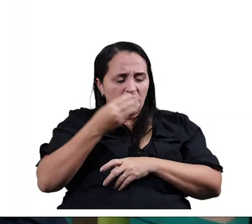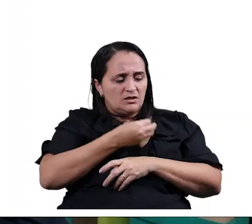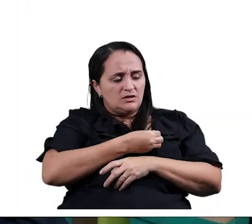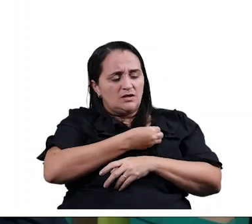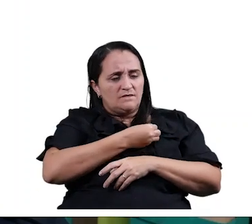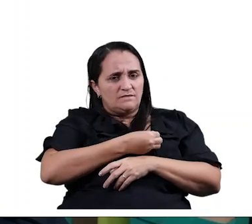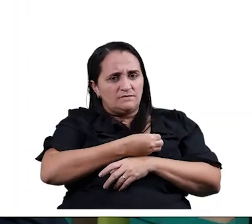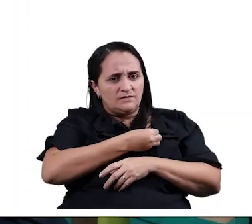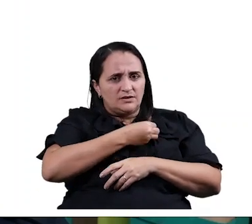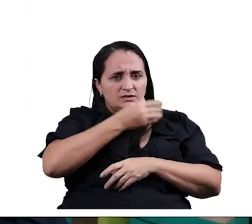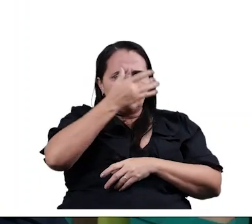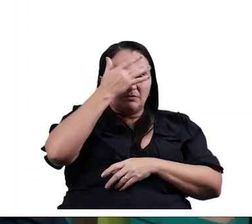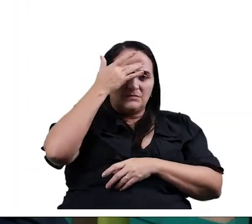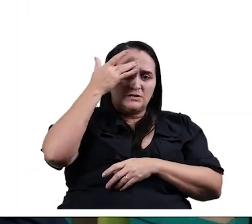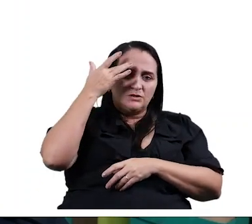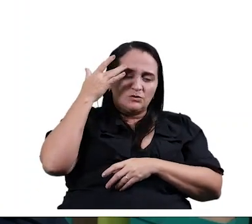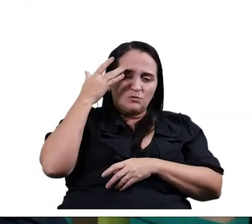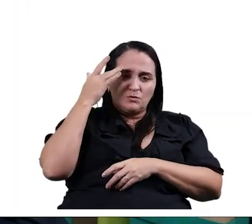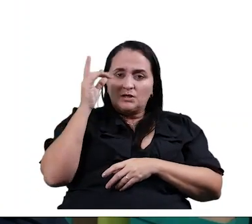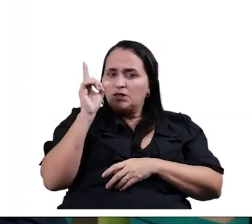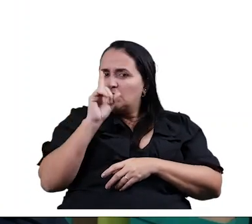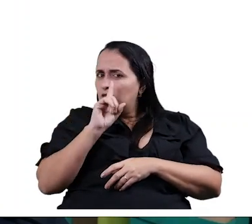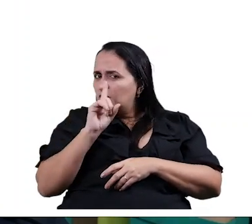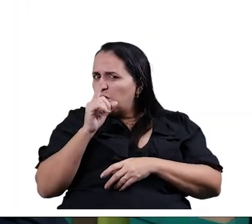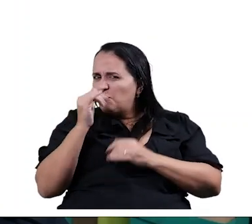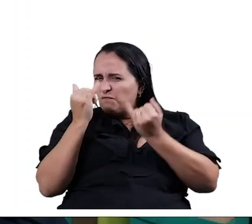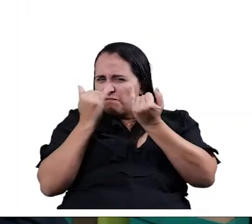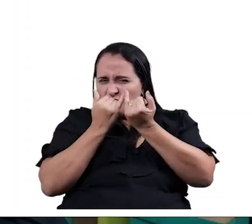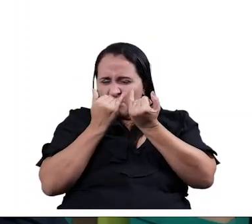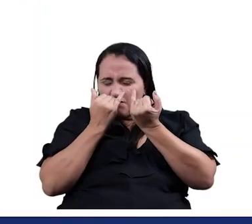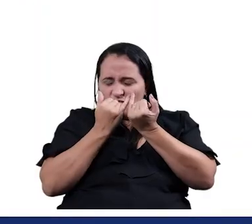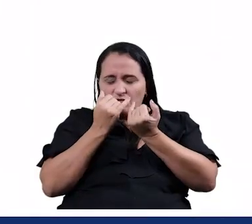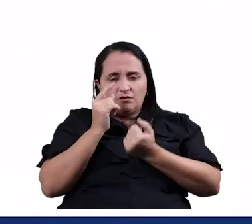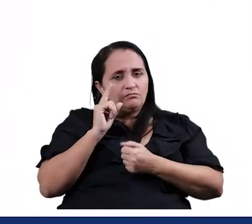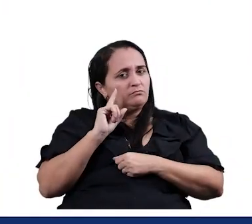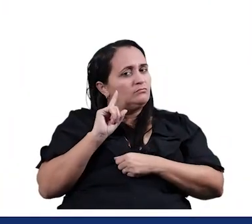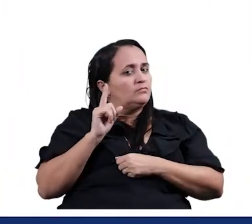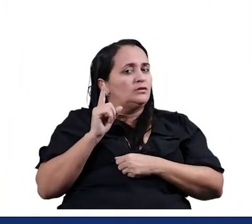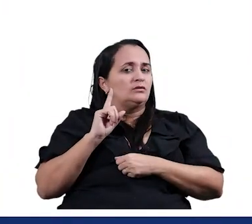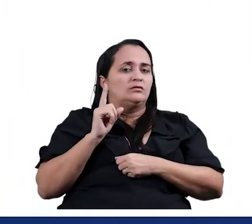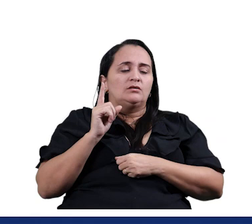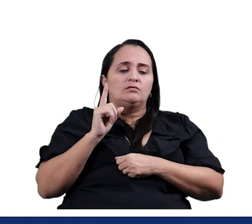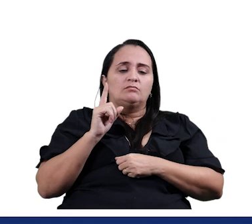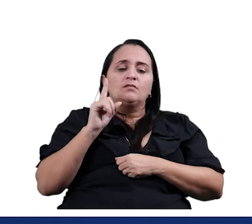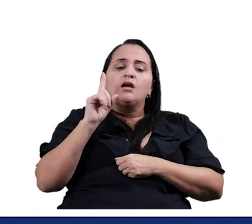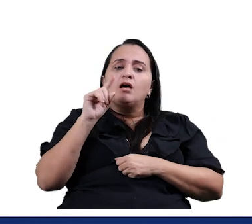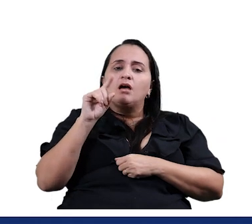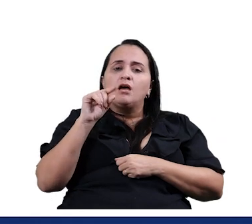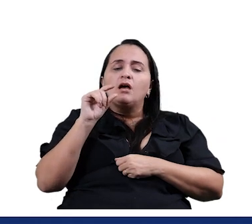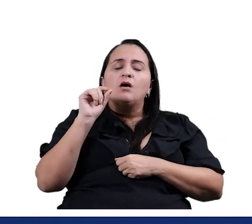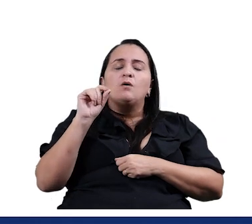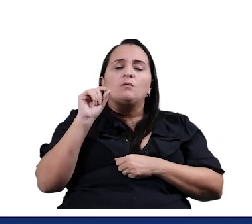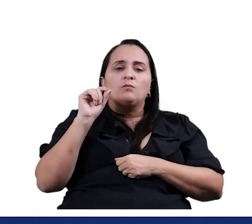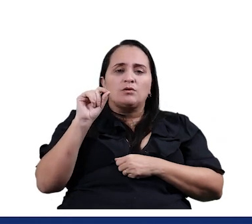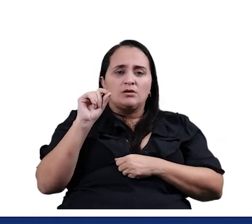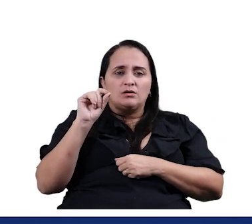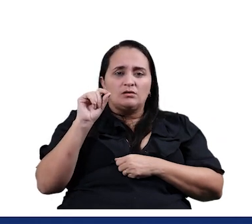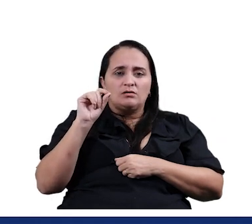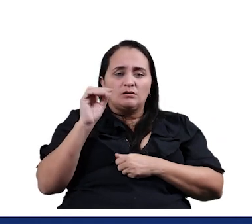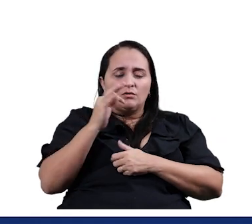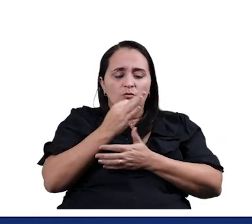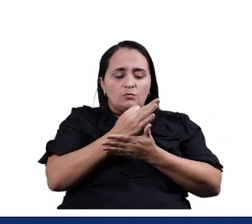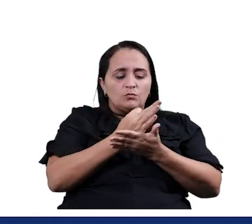é fofoca, que é muito diferente, tá? É um texto que a gente chama de biografia.